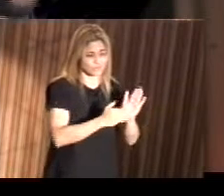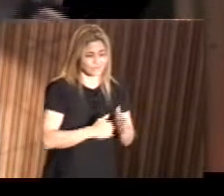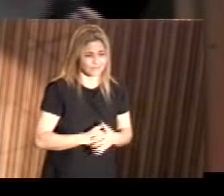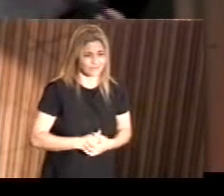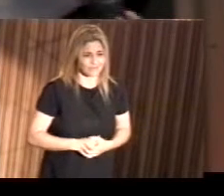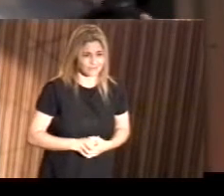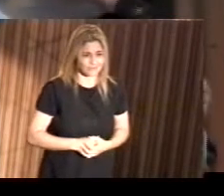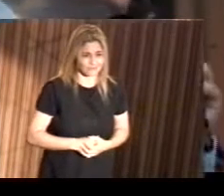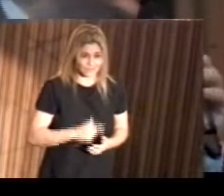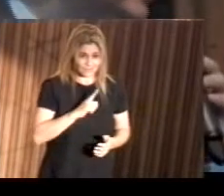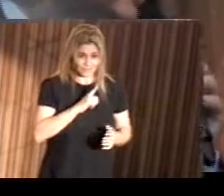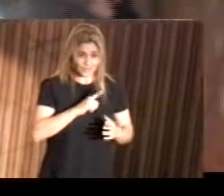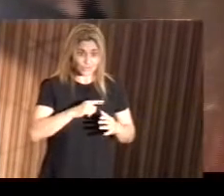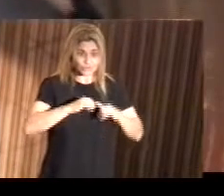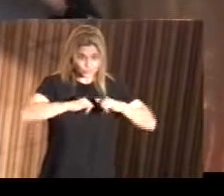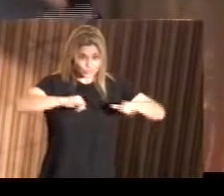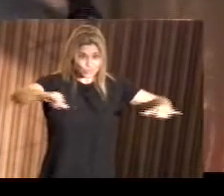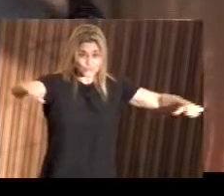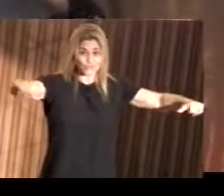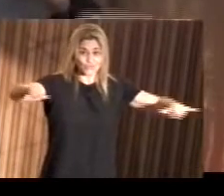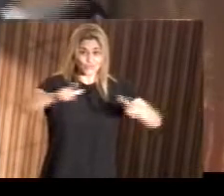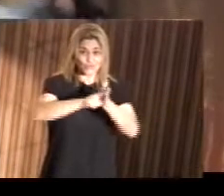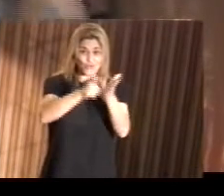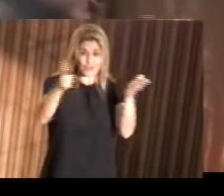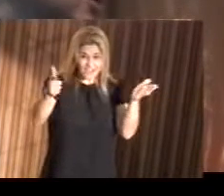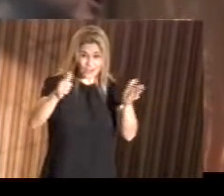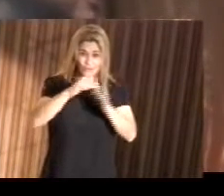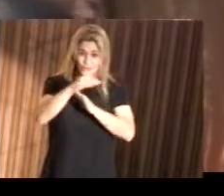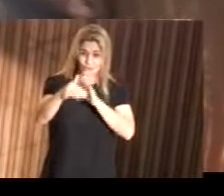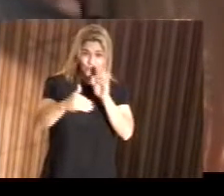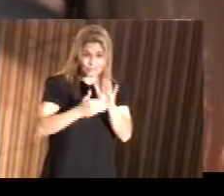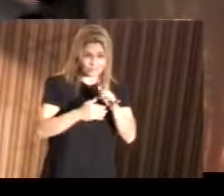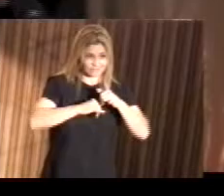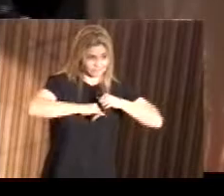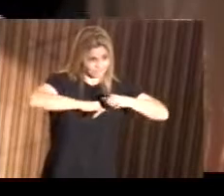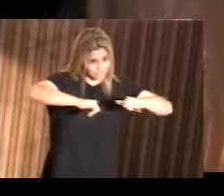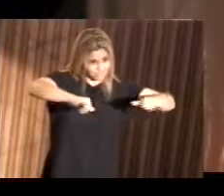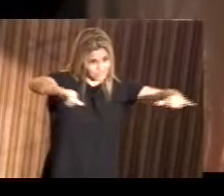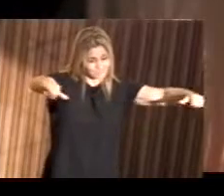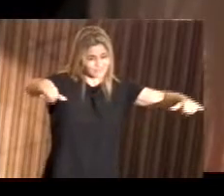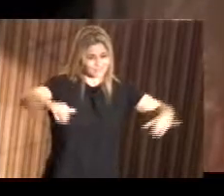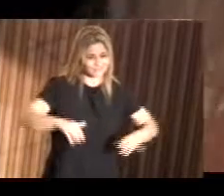E está nos anais da história, o jejum de Minnesota.